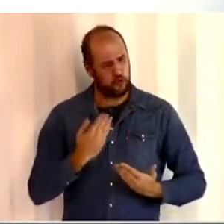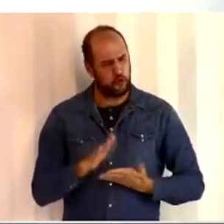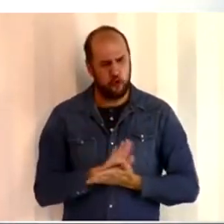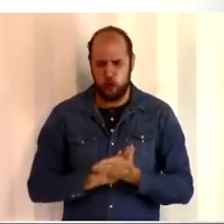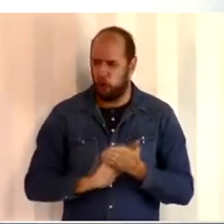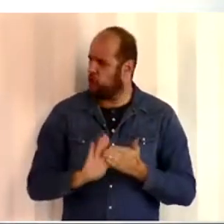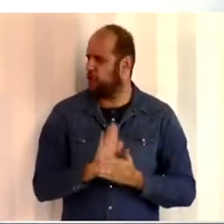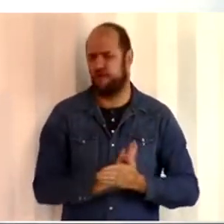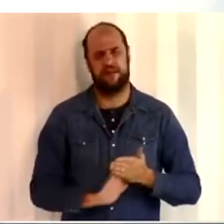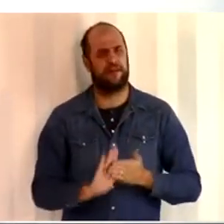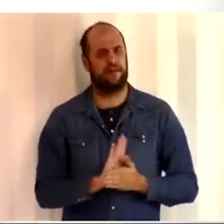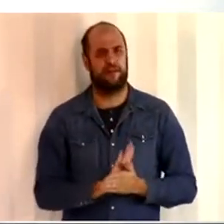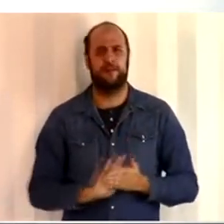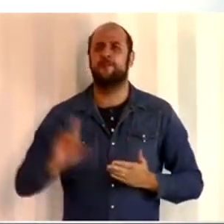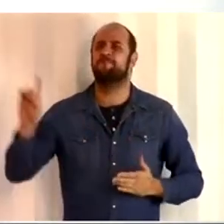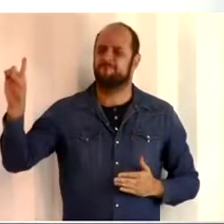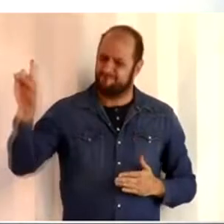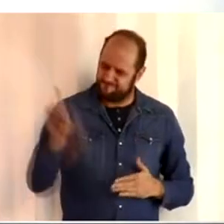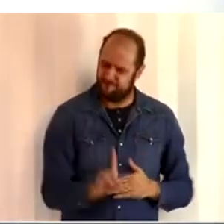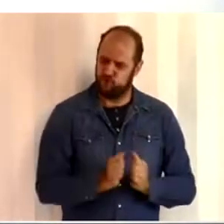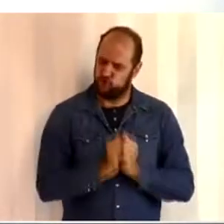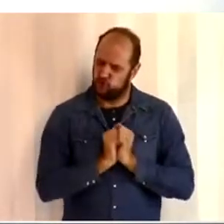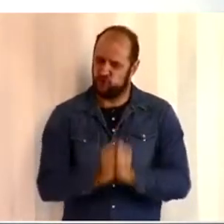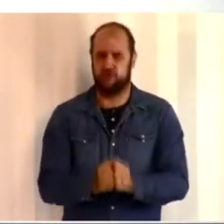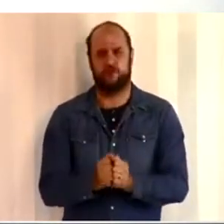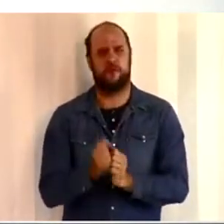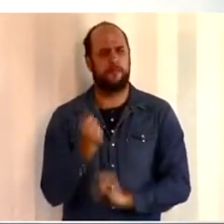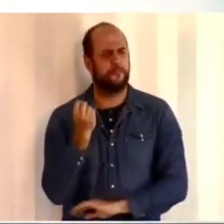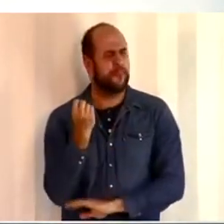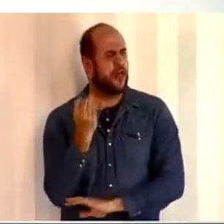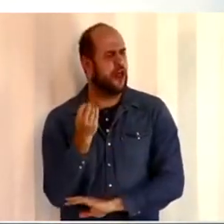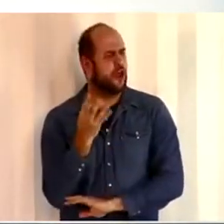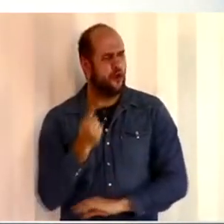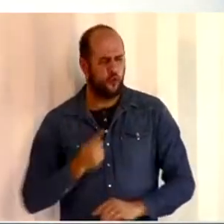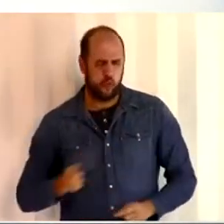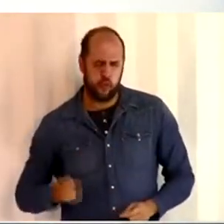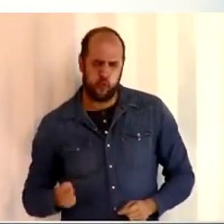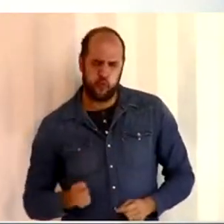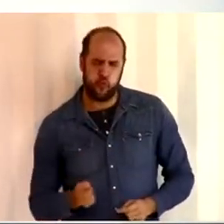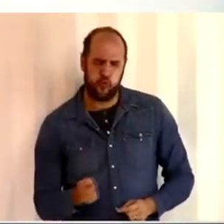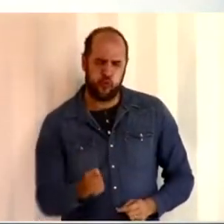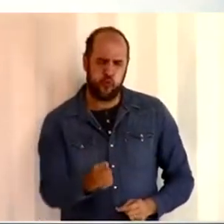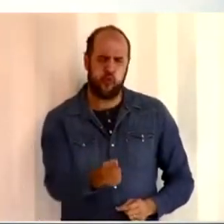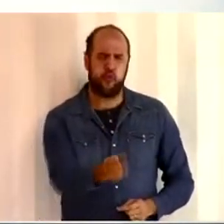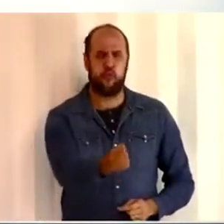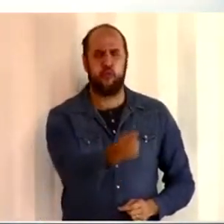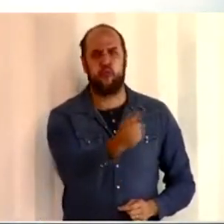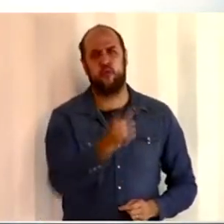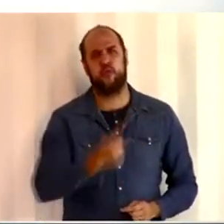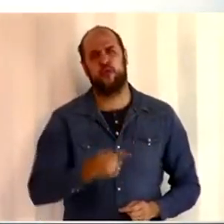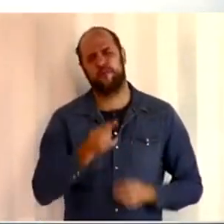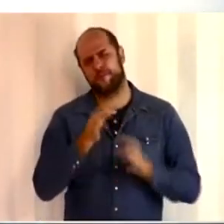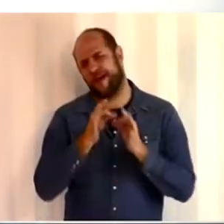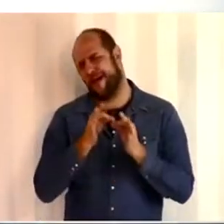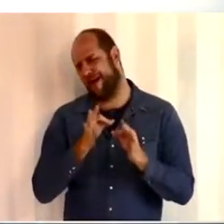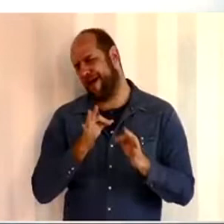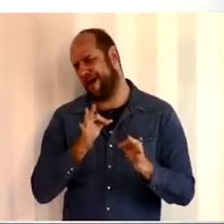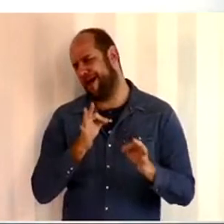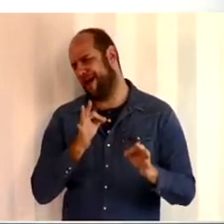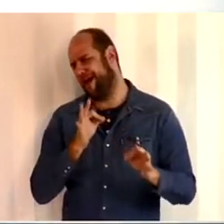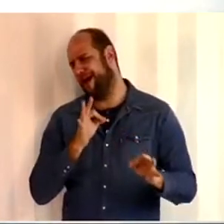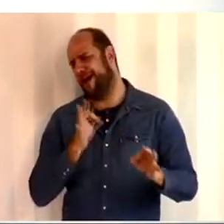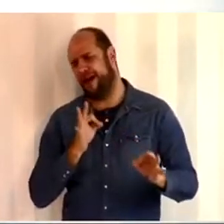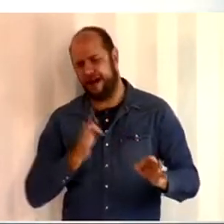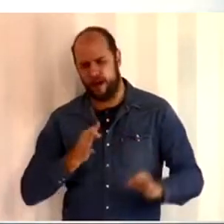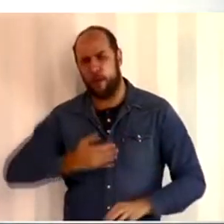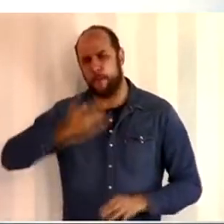presença de Deus no meio do seu povo. A jornada é longa, a jornada é difícil, cheia de dificuldades, cheia de provações,